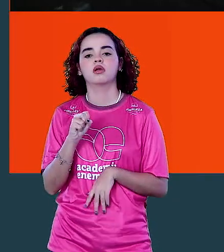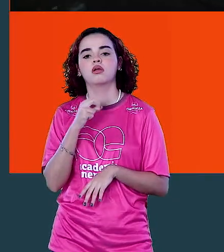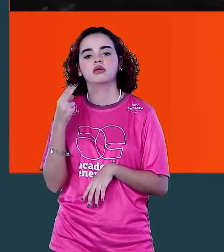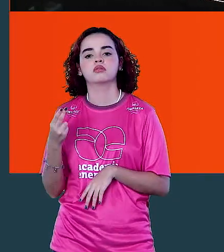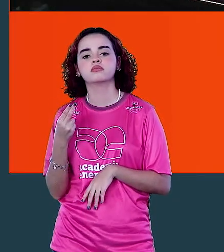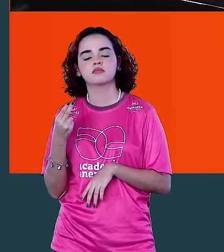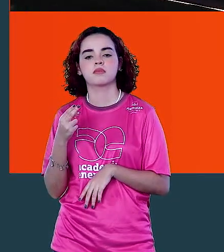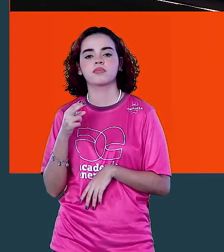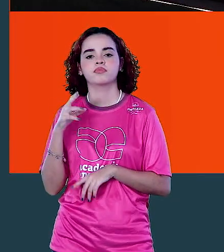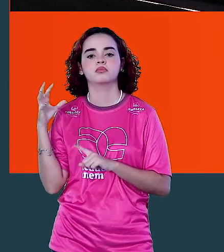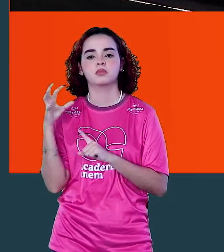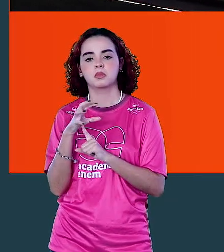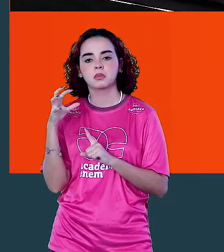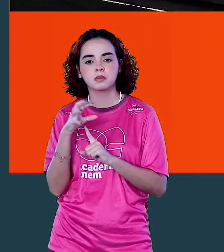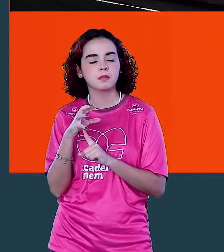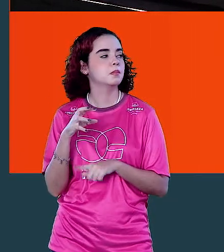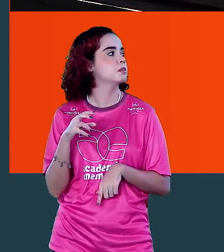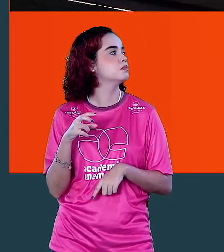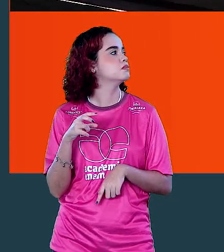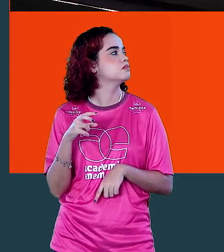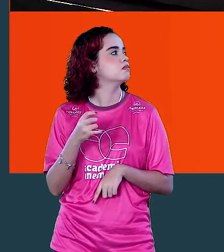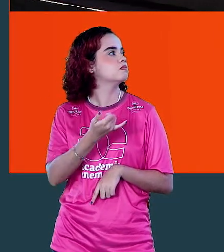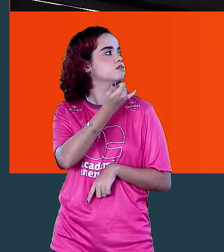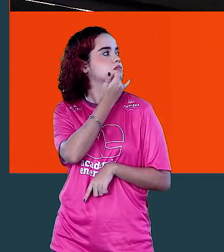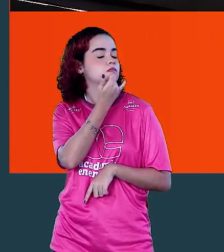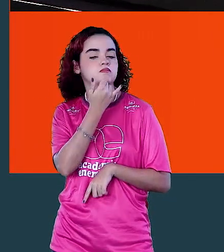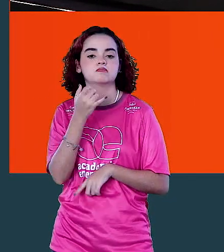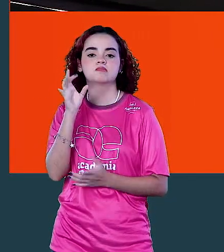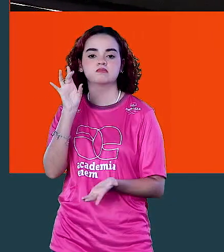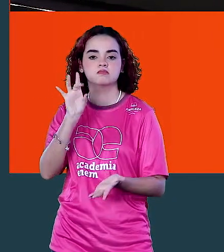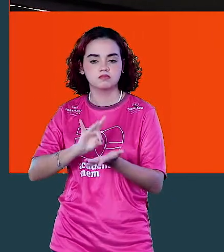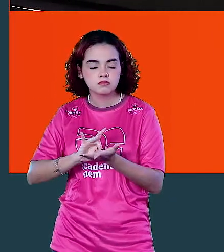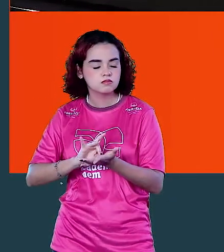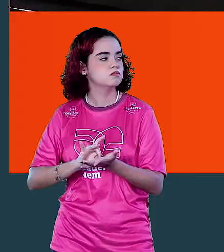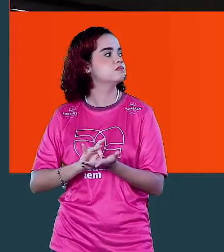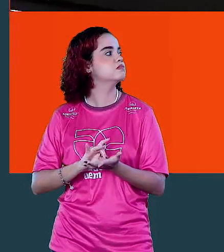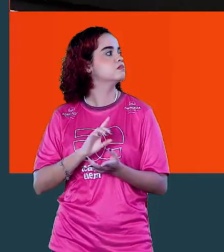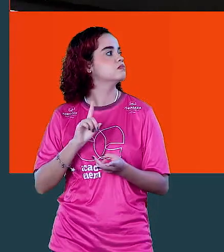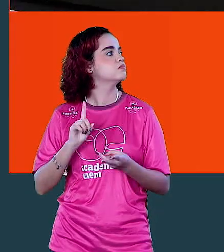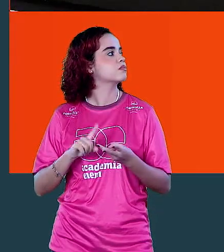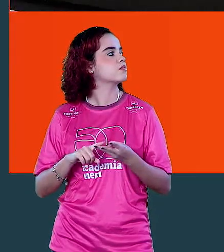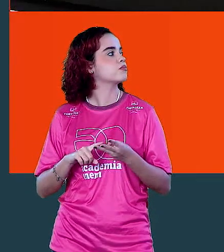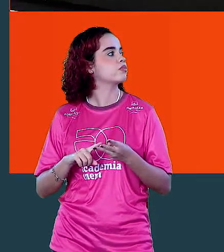Vou te mostrar. Mas antes, queria te dizer uma coisa.